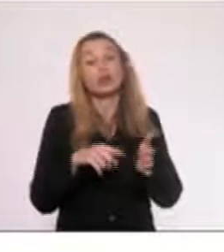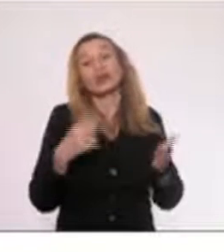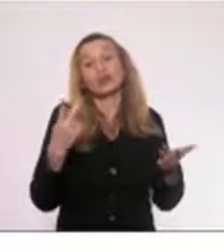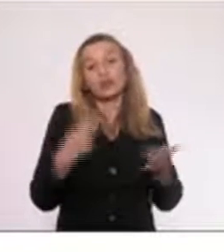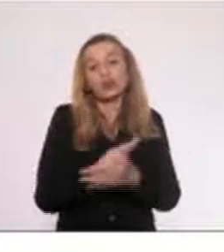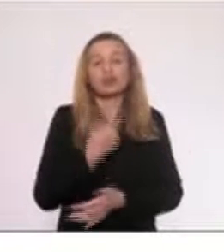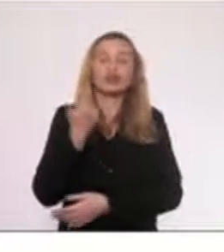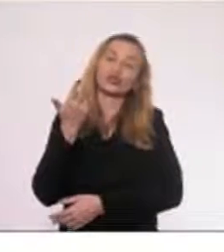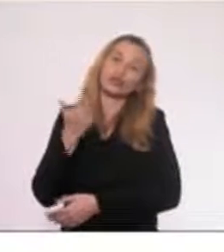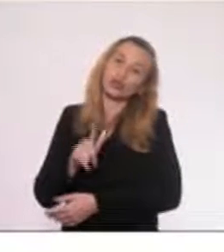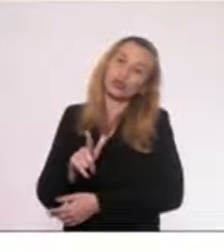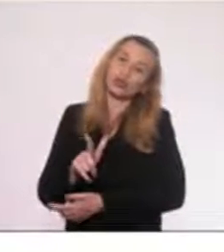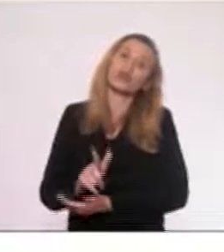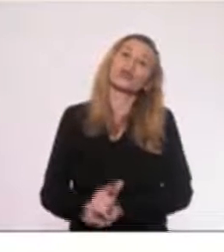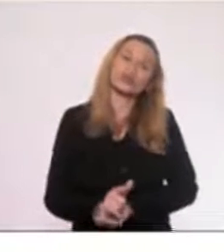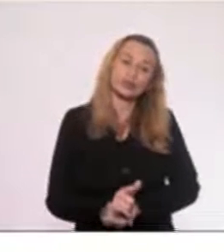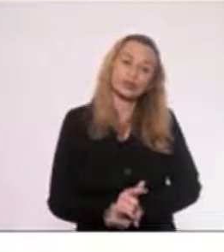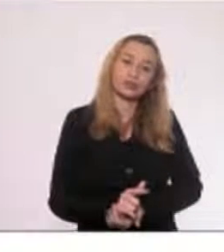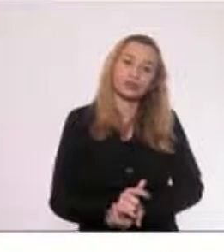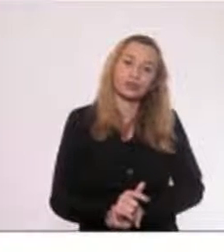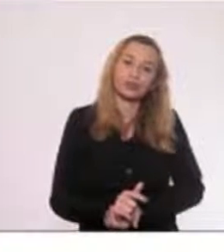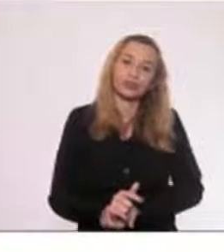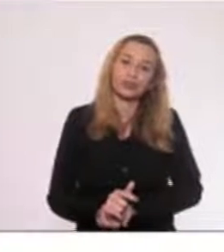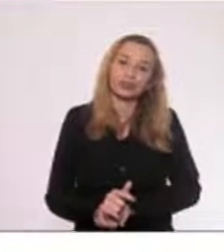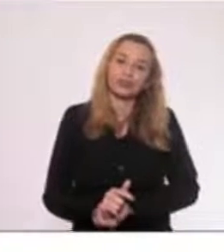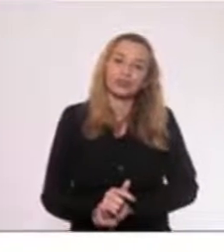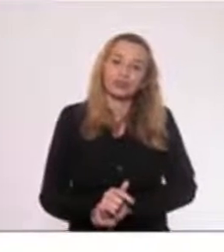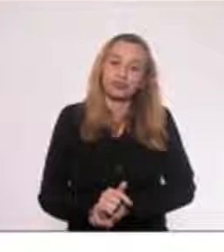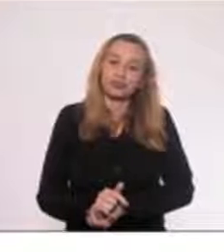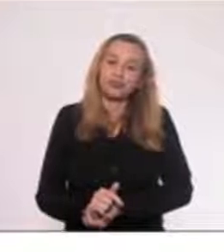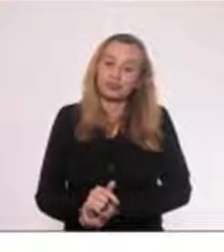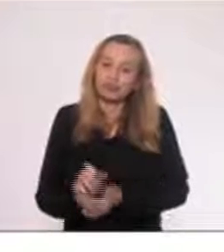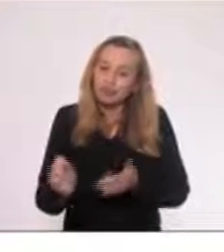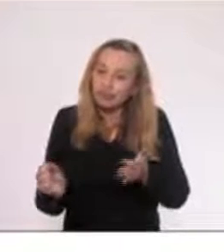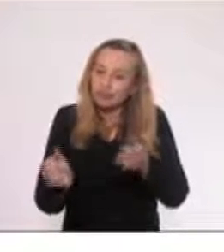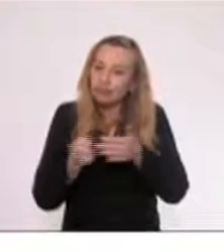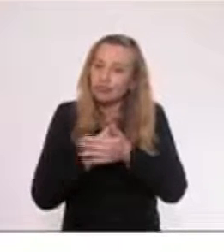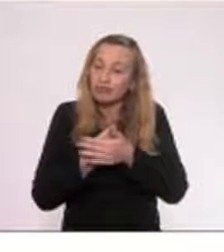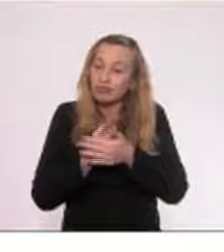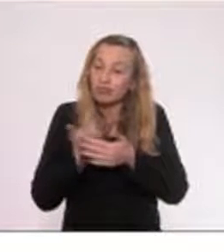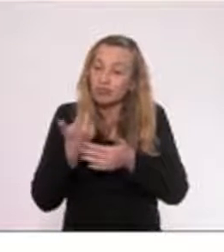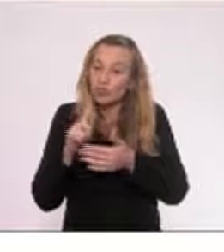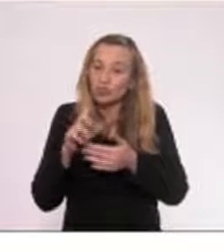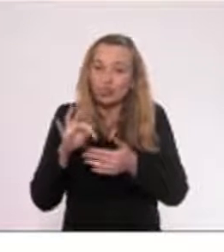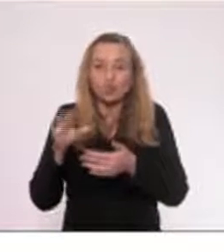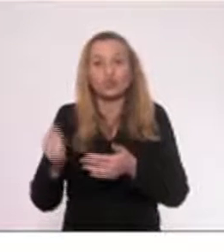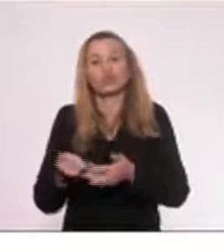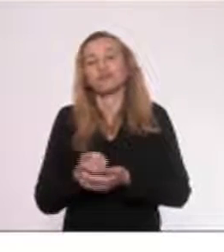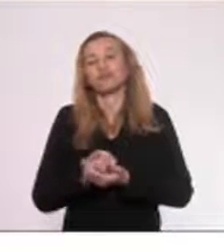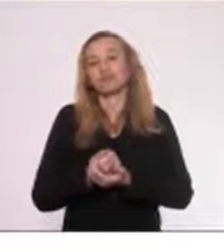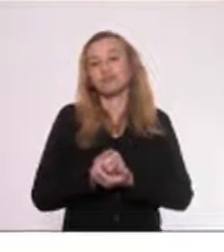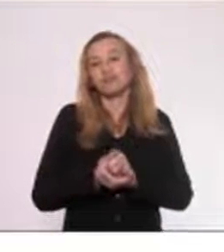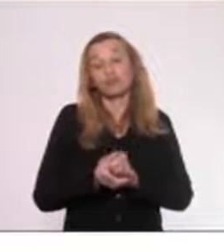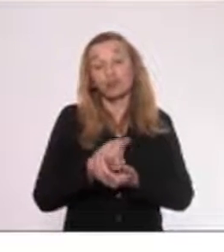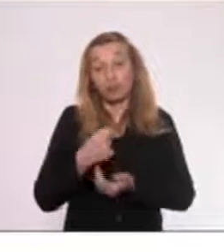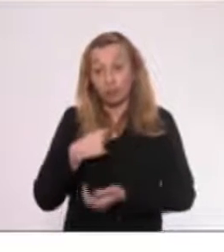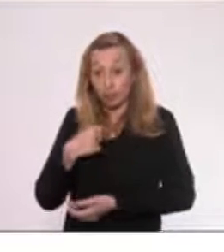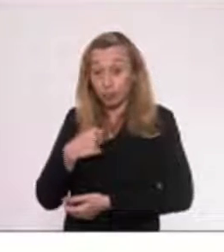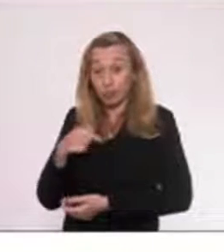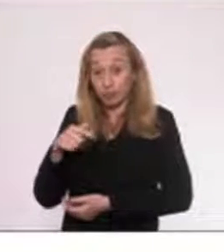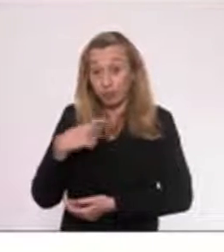uma manobra ardilosa por parte dos mesmos. E aqui eu